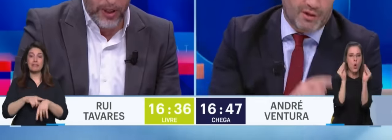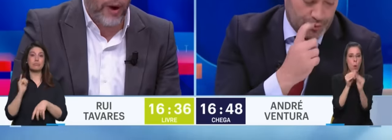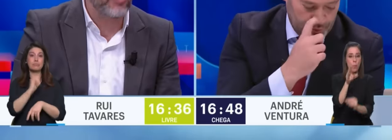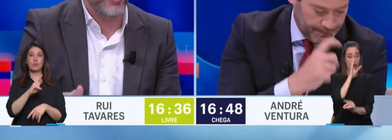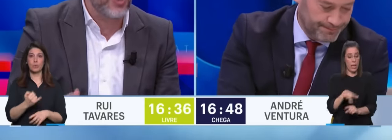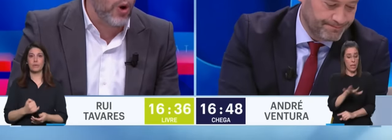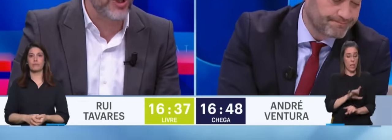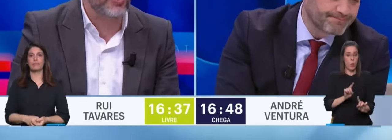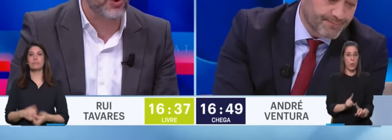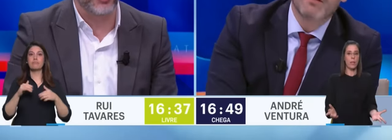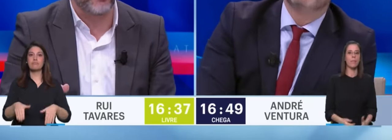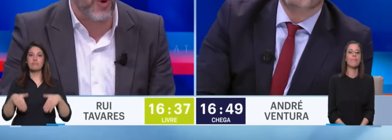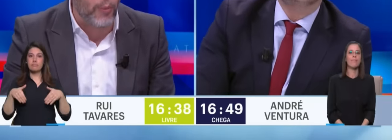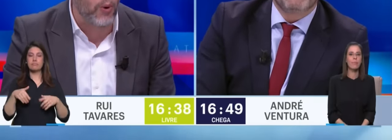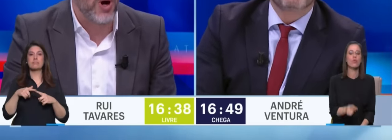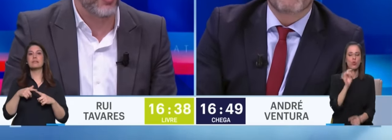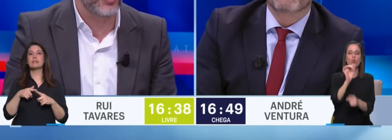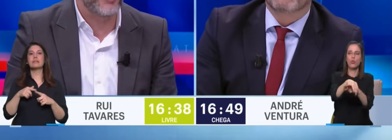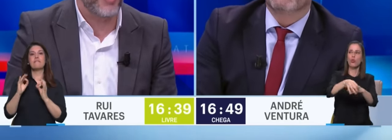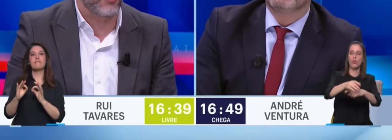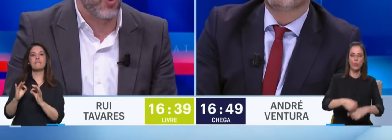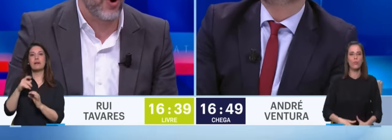finalu em nome pessoas